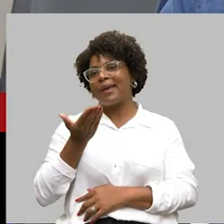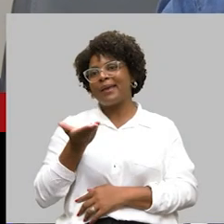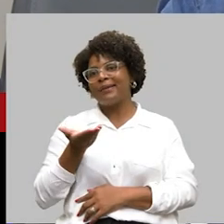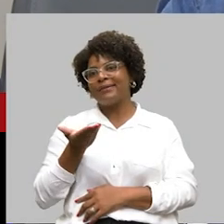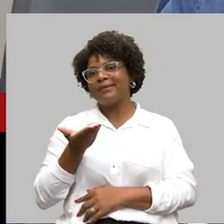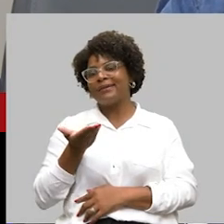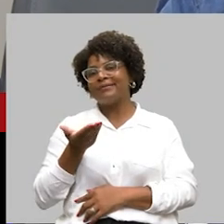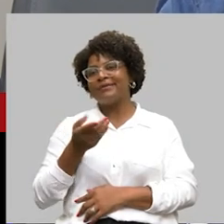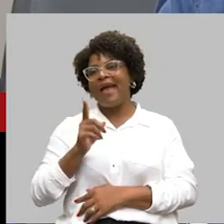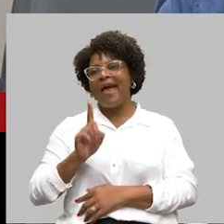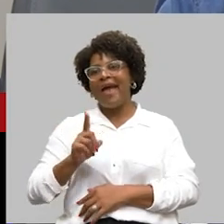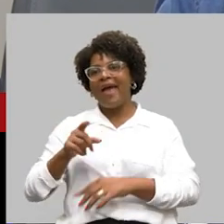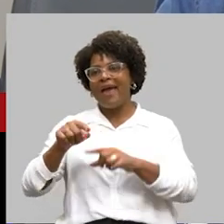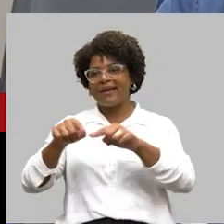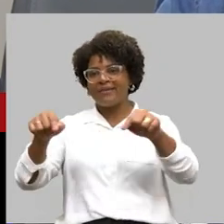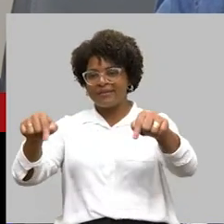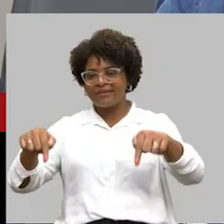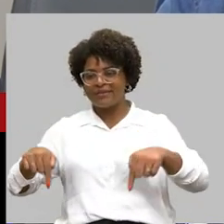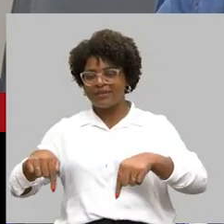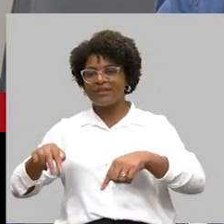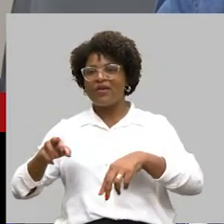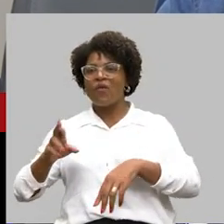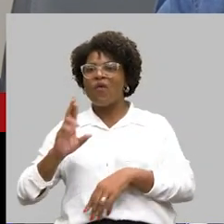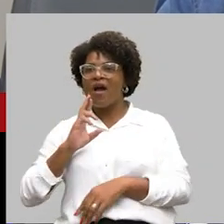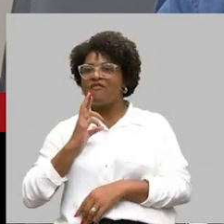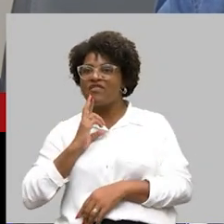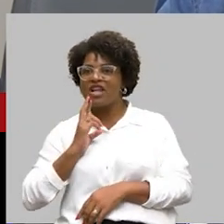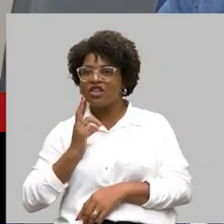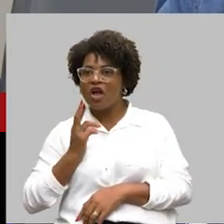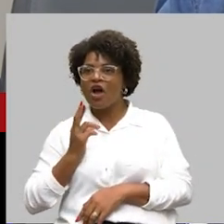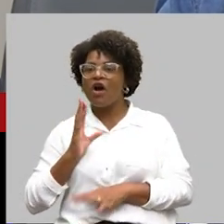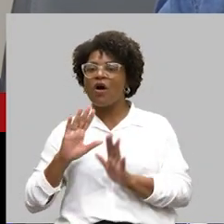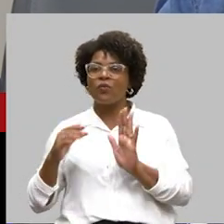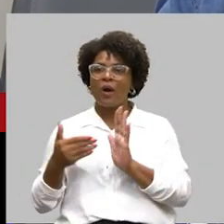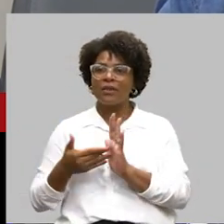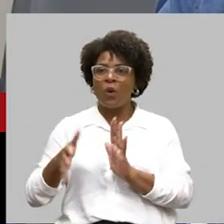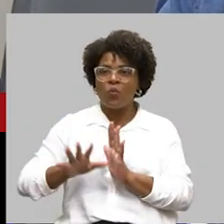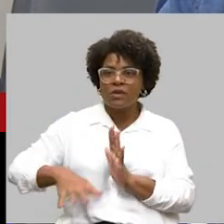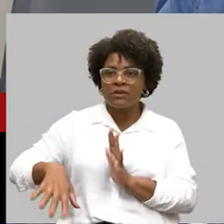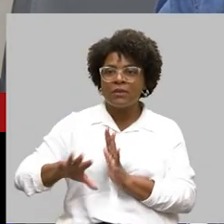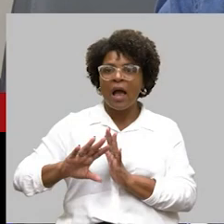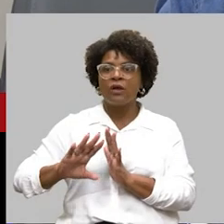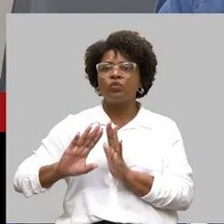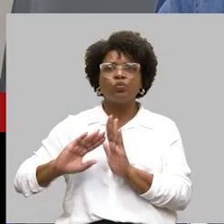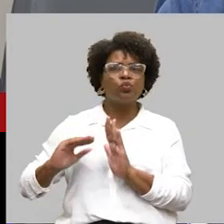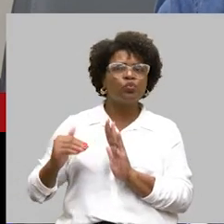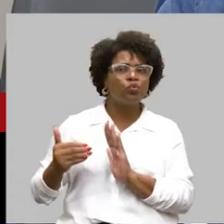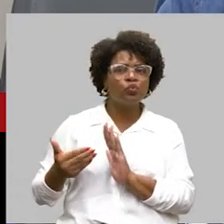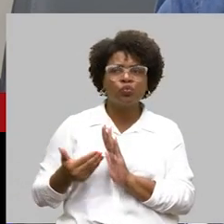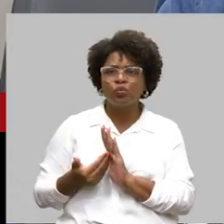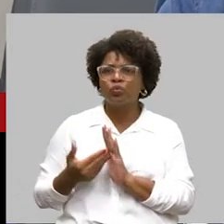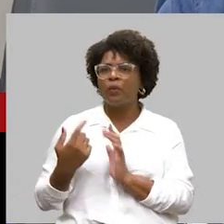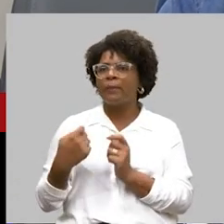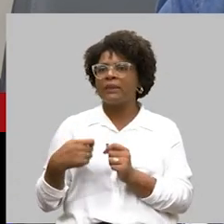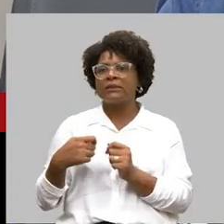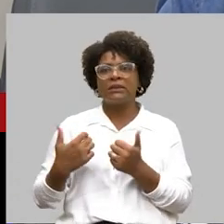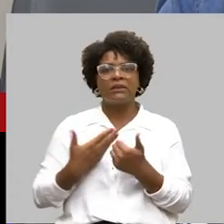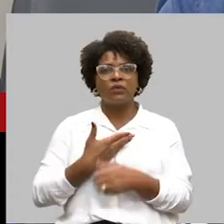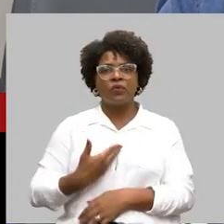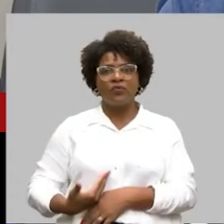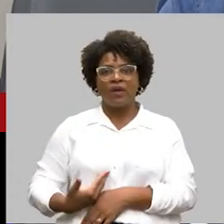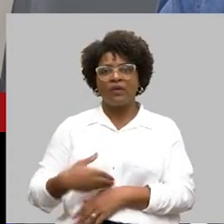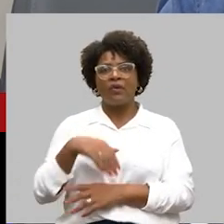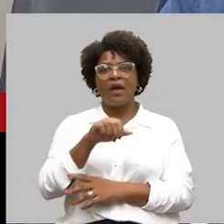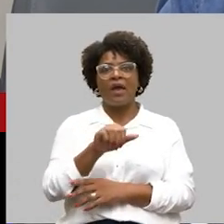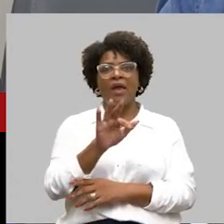refeitório aos quartos toda a estrutura da escola a gente depende do governo a efan ela abrange mais de 40 municípios Então